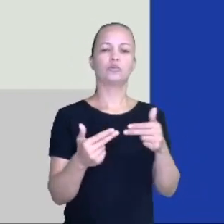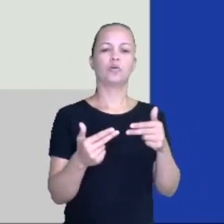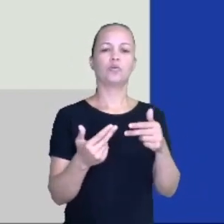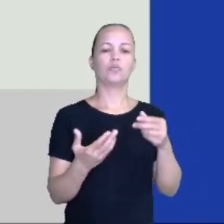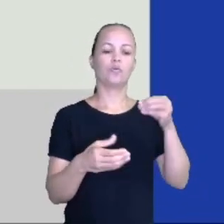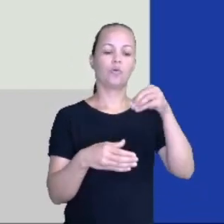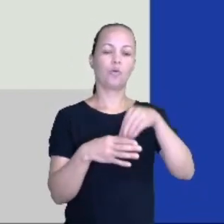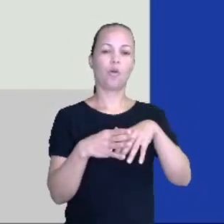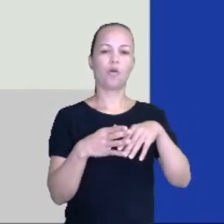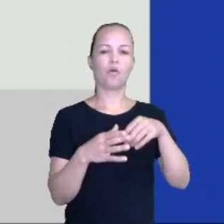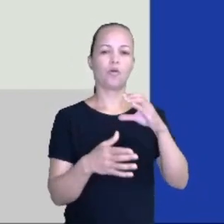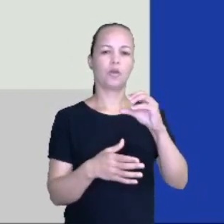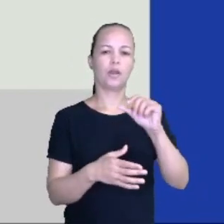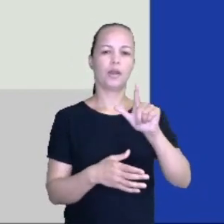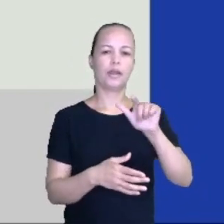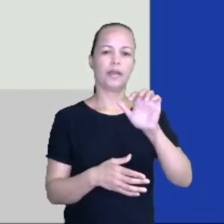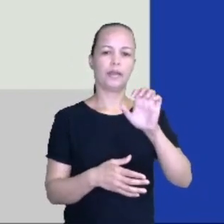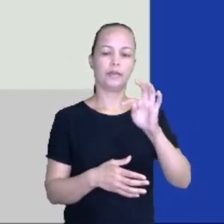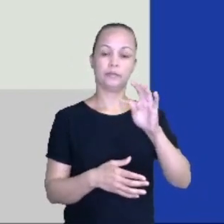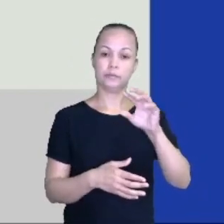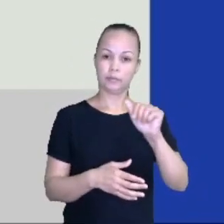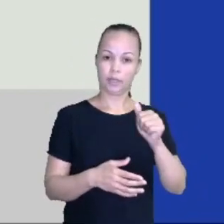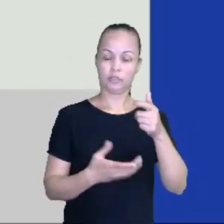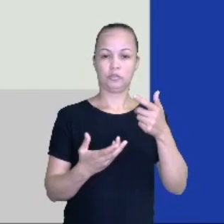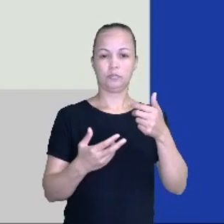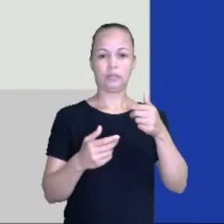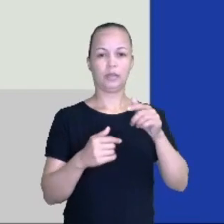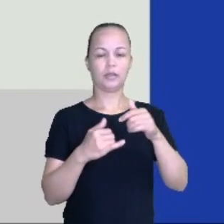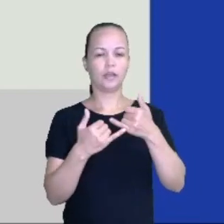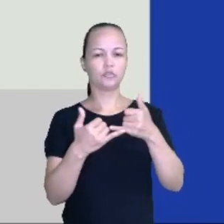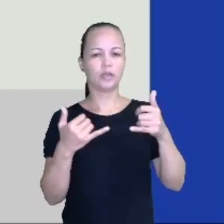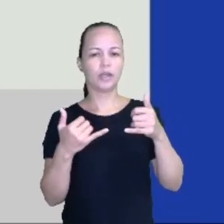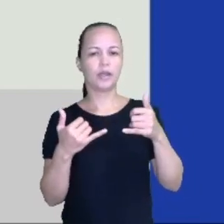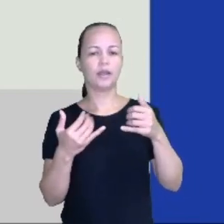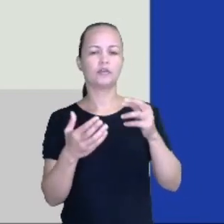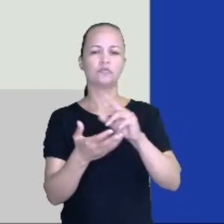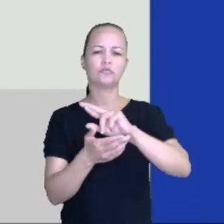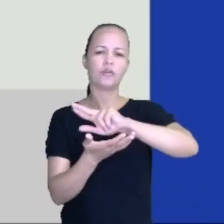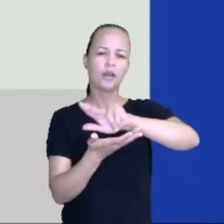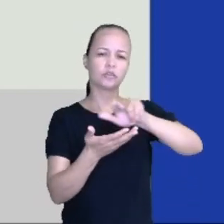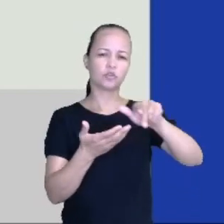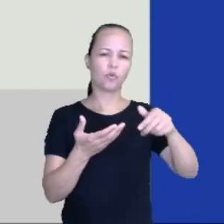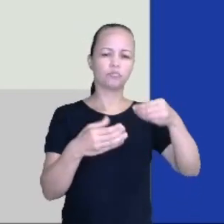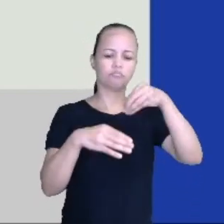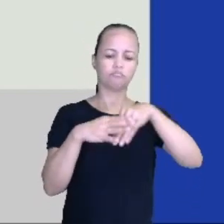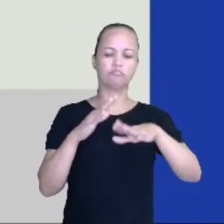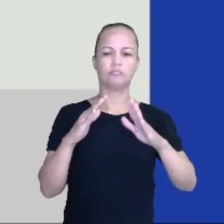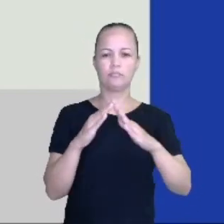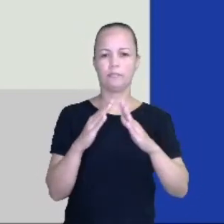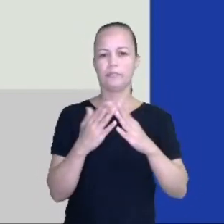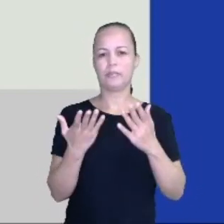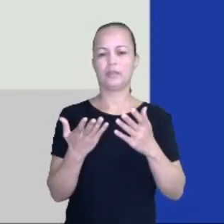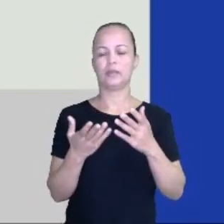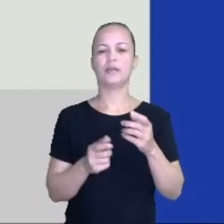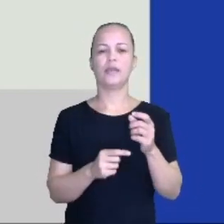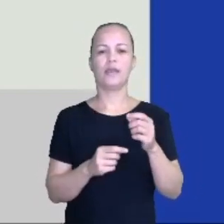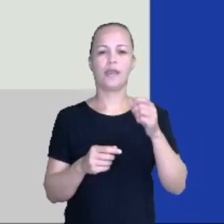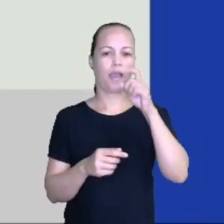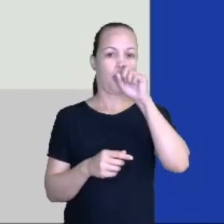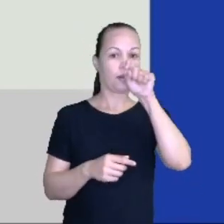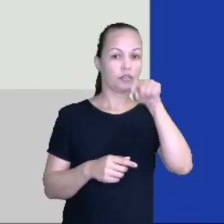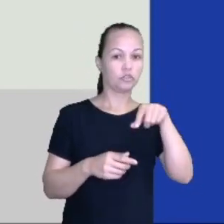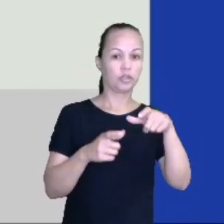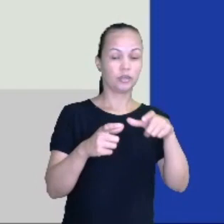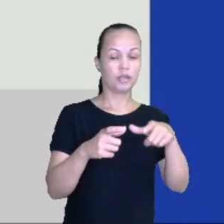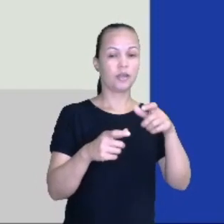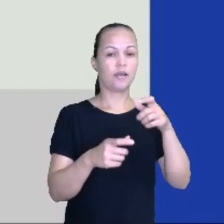específicas para esses tipos de materiais, materiais eletrônicos, eletrodomésticos, tá? É a lixeirinha laranja, ou